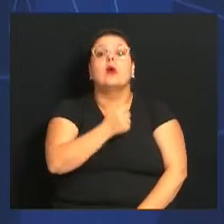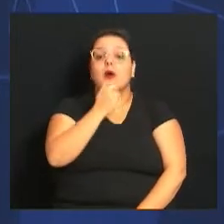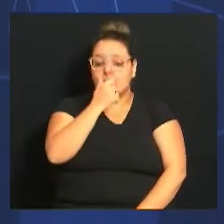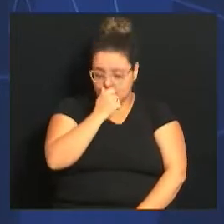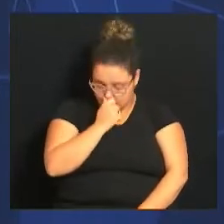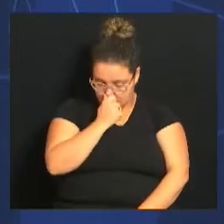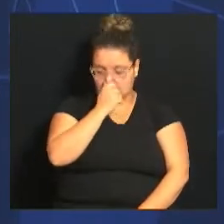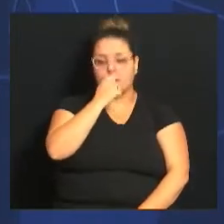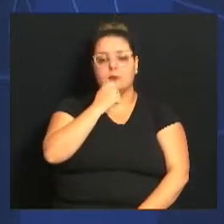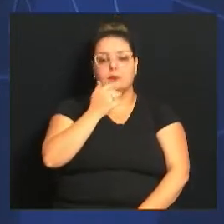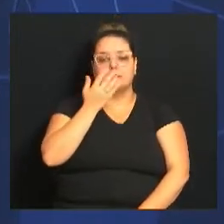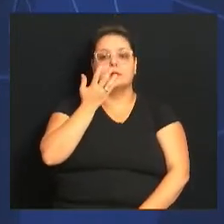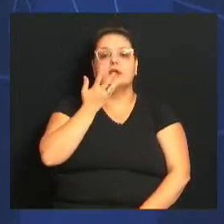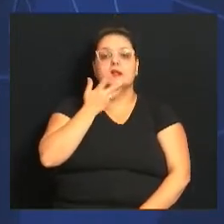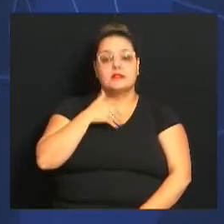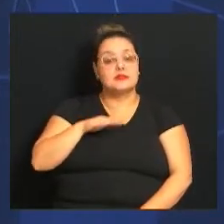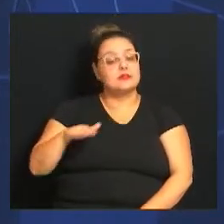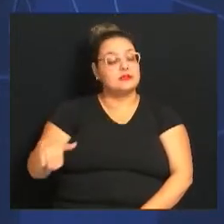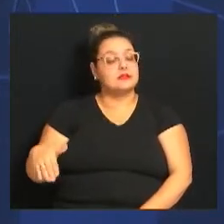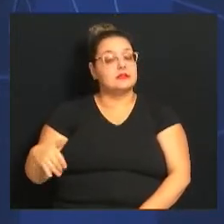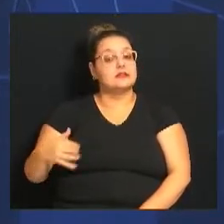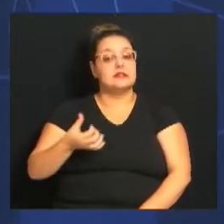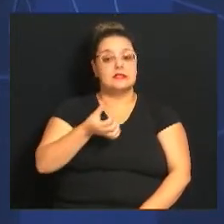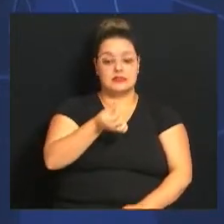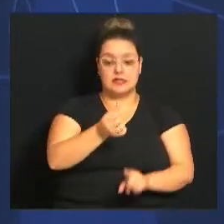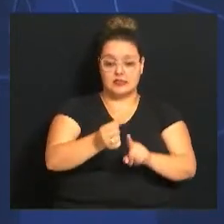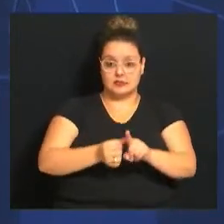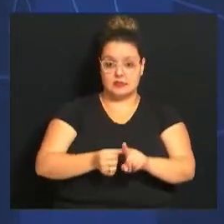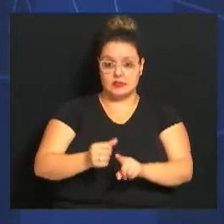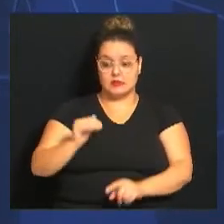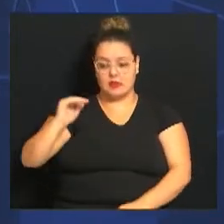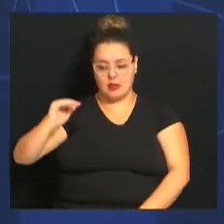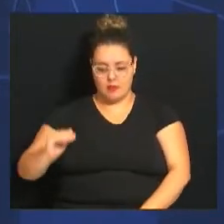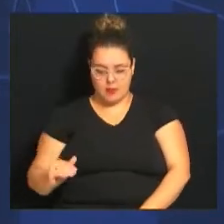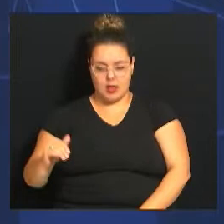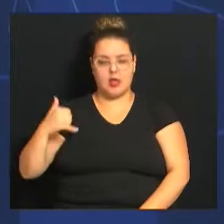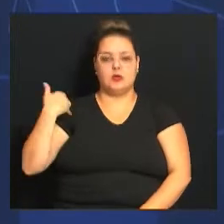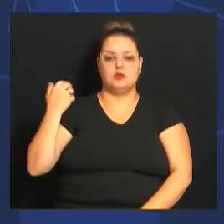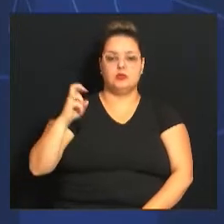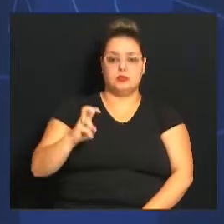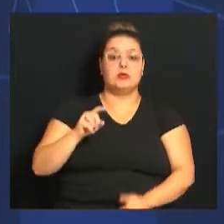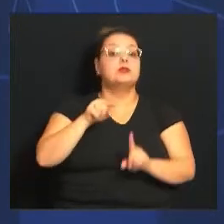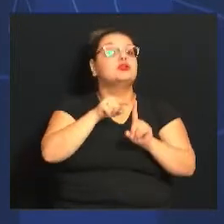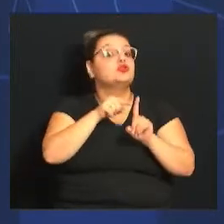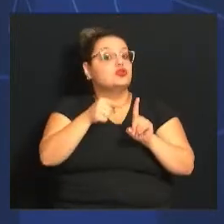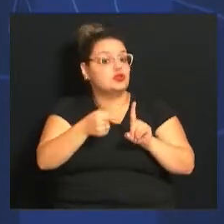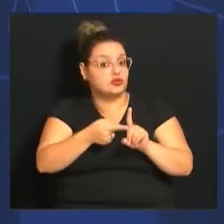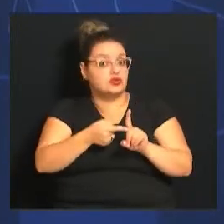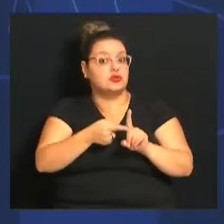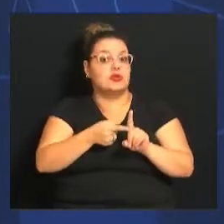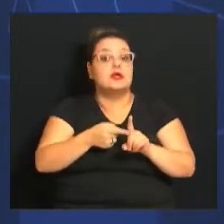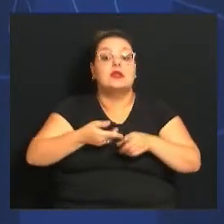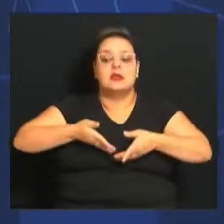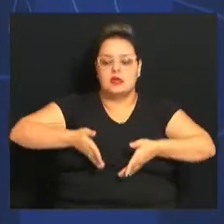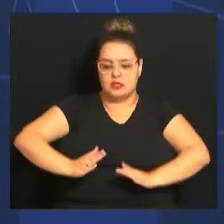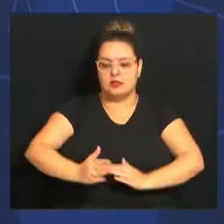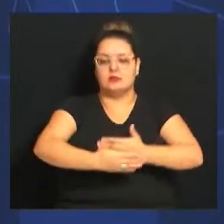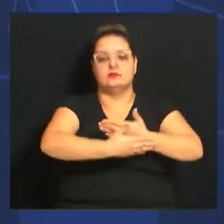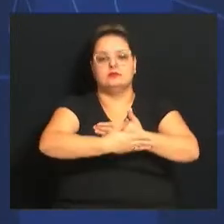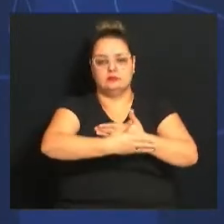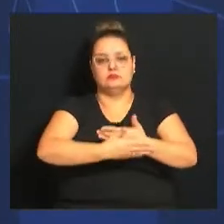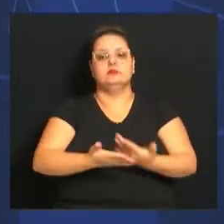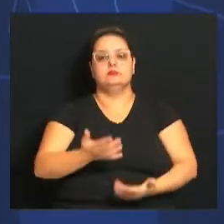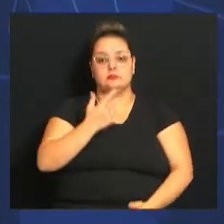as crianças entre 6 meses e menores de 5 anos, gestantes e puérperas. Então, para